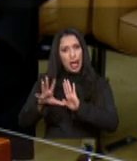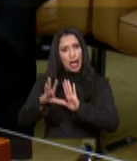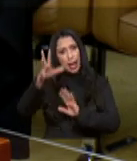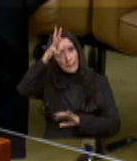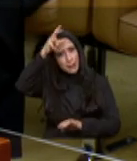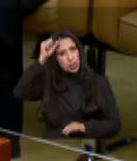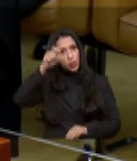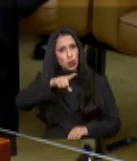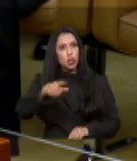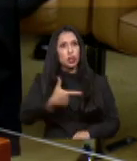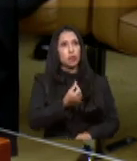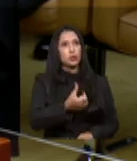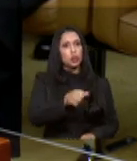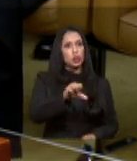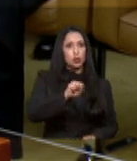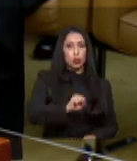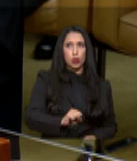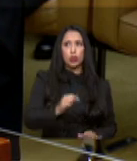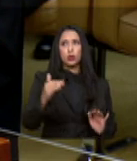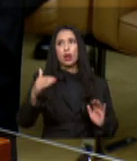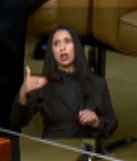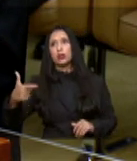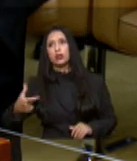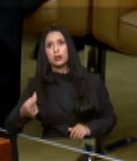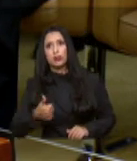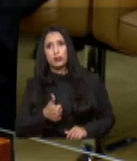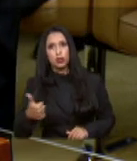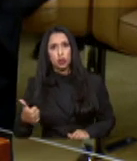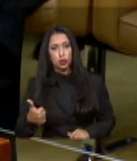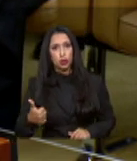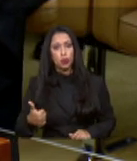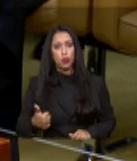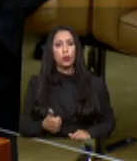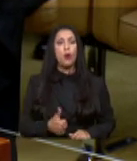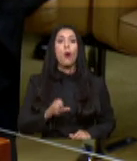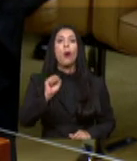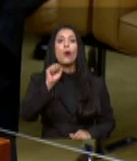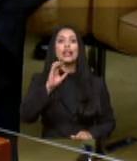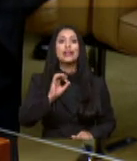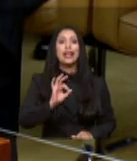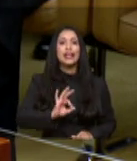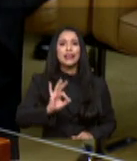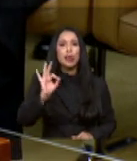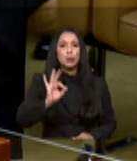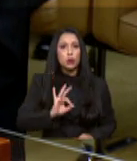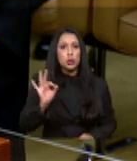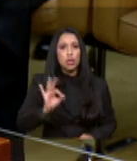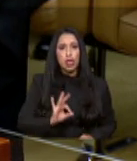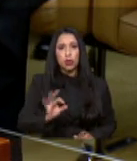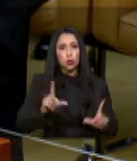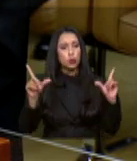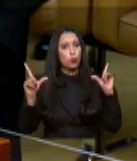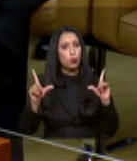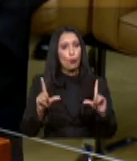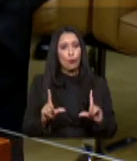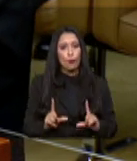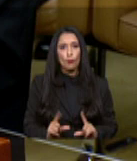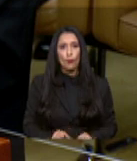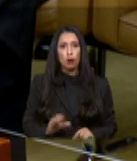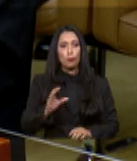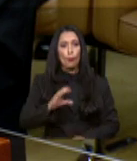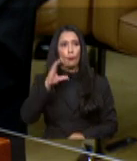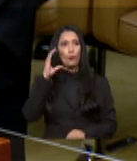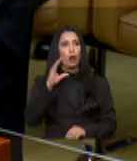2018 e 2021, houve uma redução de cerca de 80%. Também houve, Excelência, atos omissivos